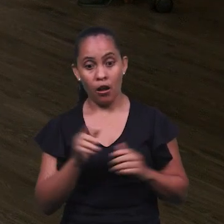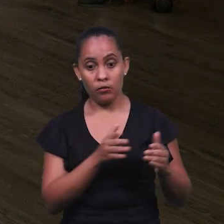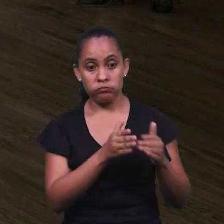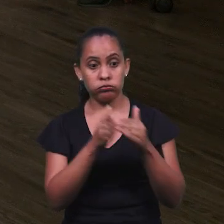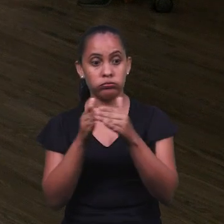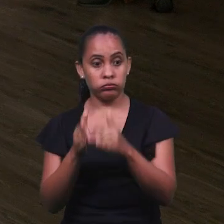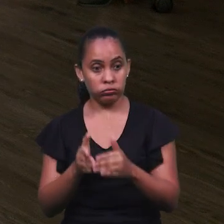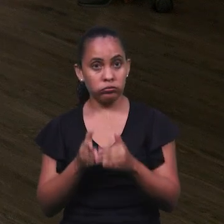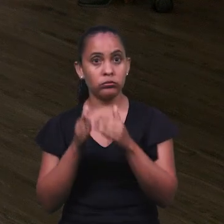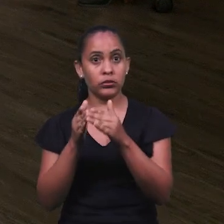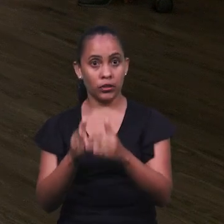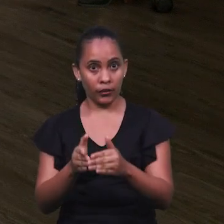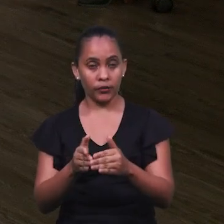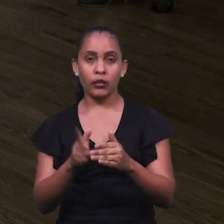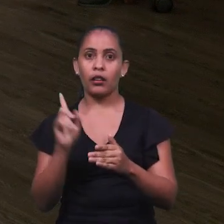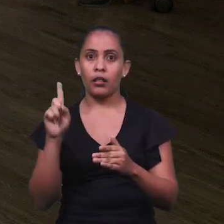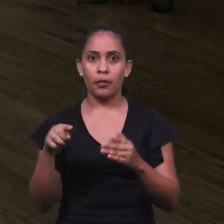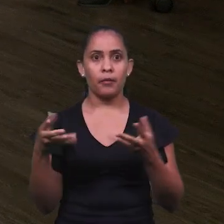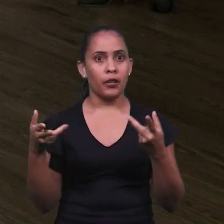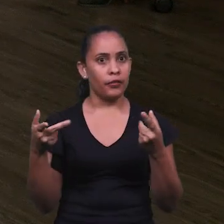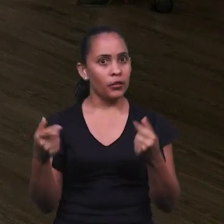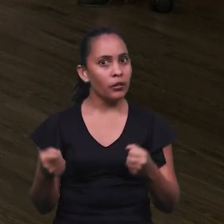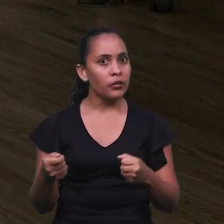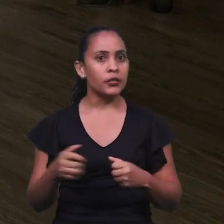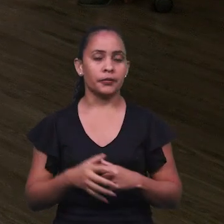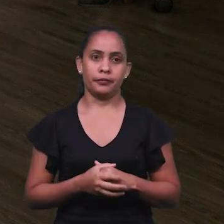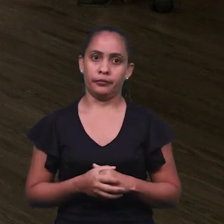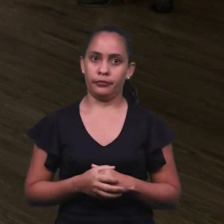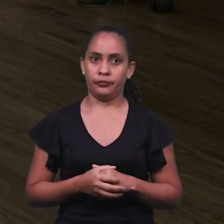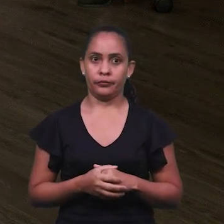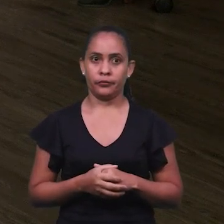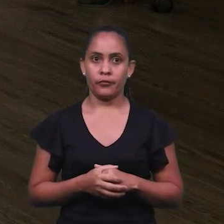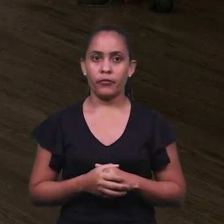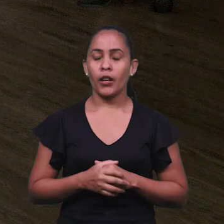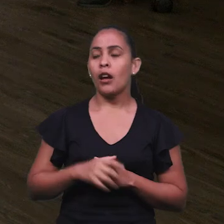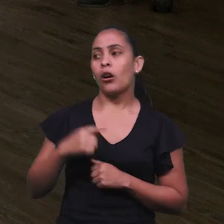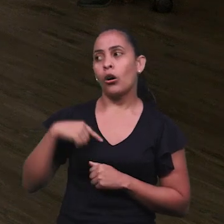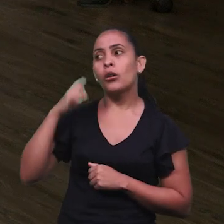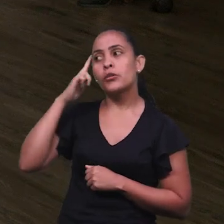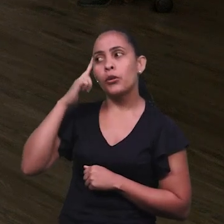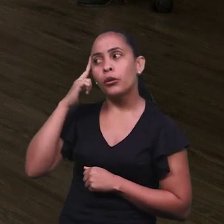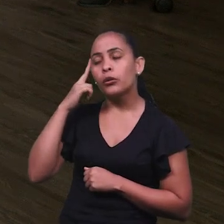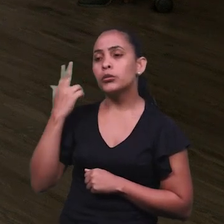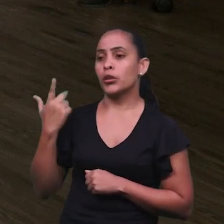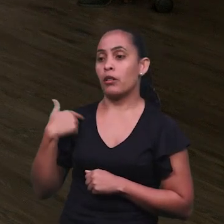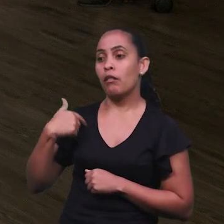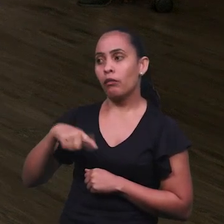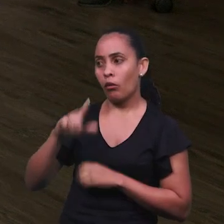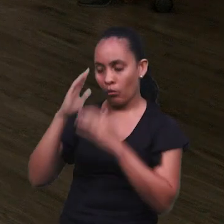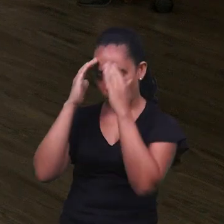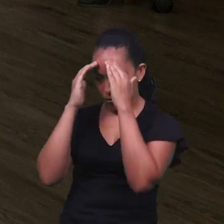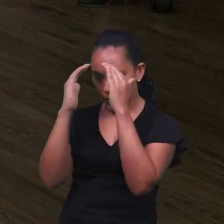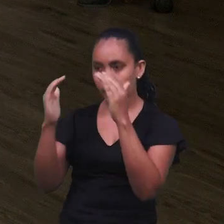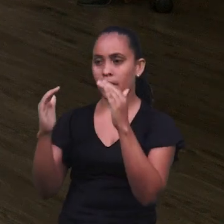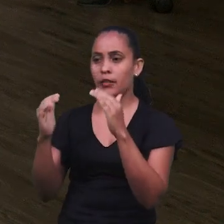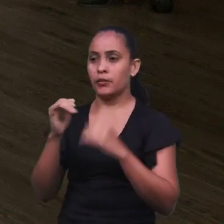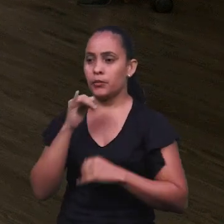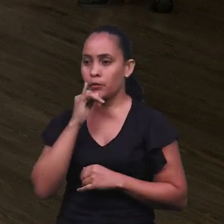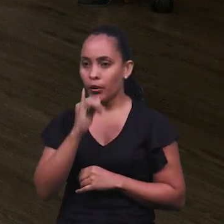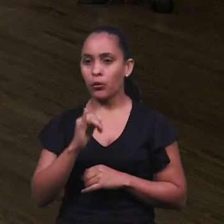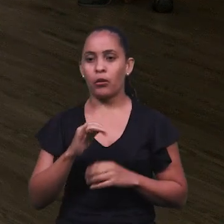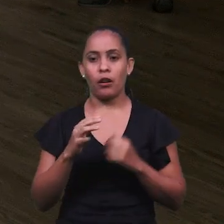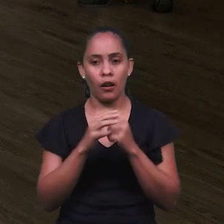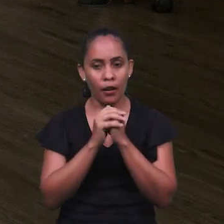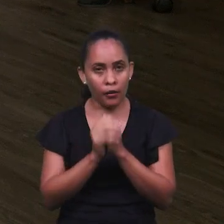Macedônia e ajuda-nos. Então, maravilhoso, o senhor deu uma revelação. Pastor Josias, o senhor deu um sonho, deu uma revelação, nós vamos fazer isso, hein? Então o senhor